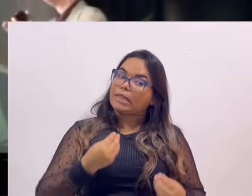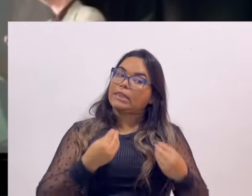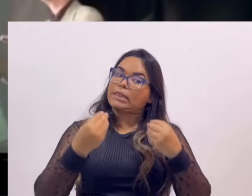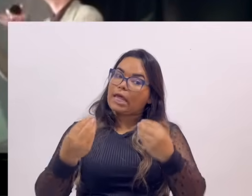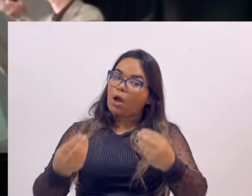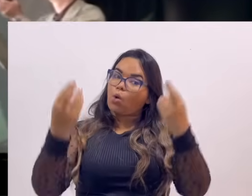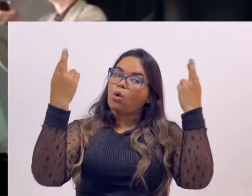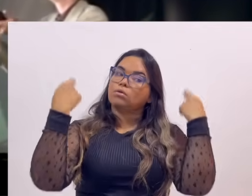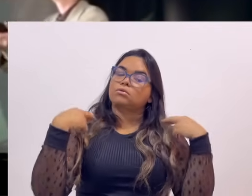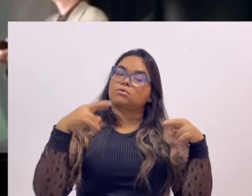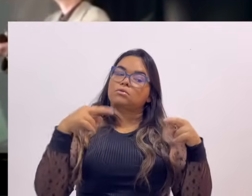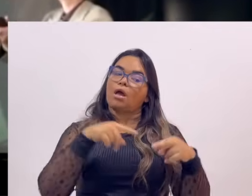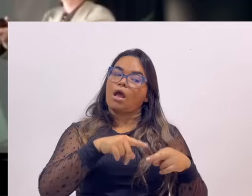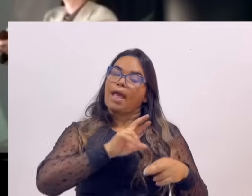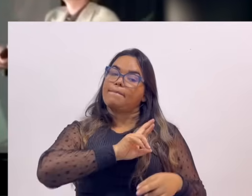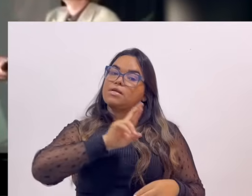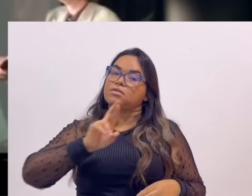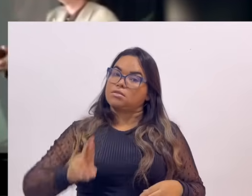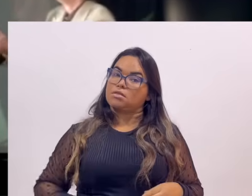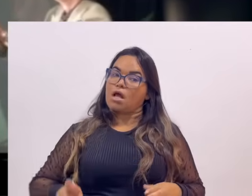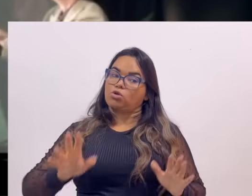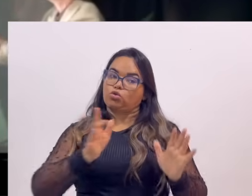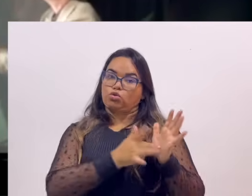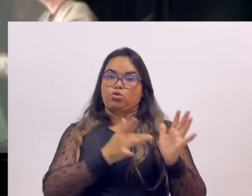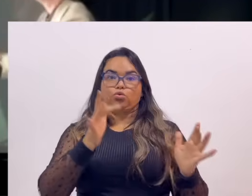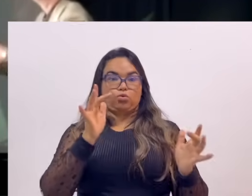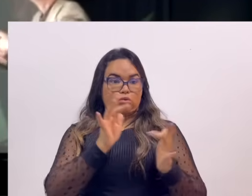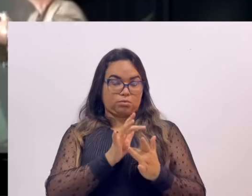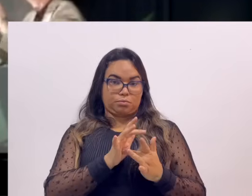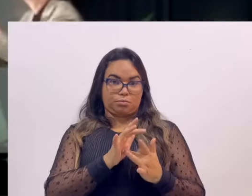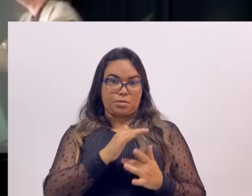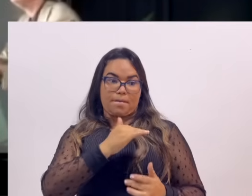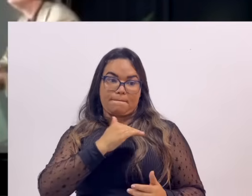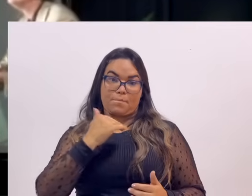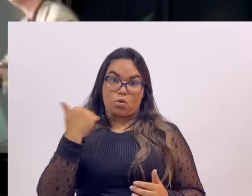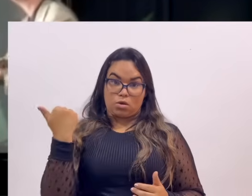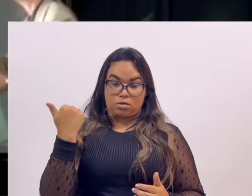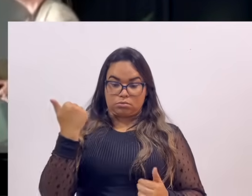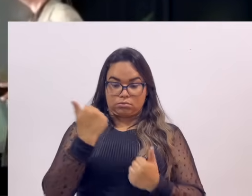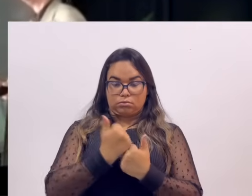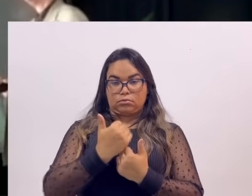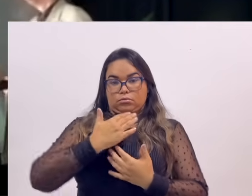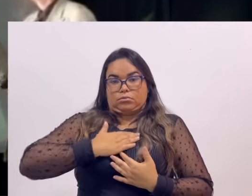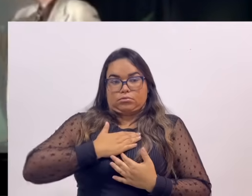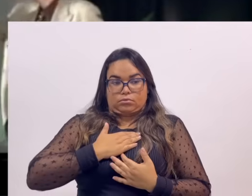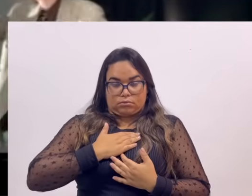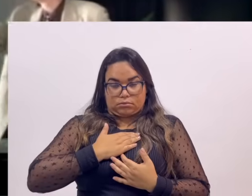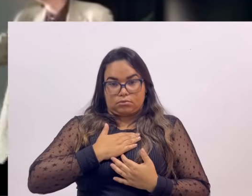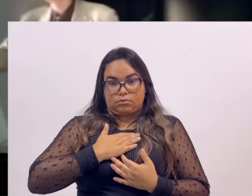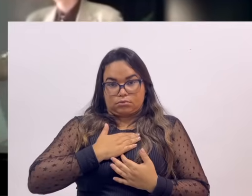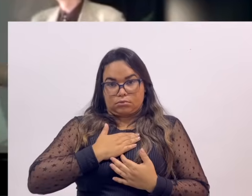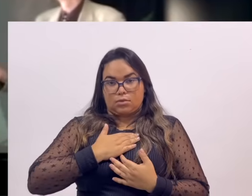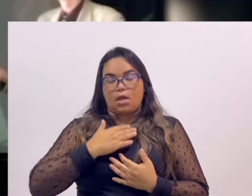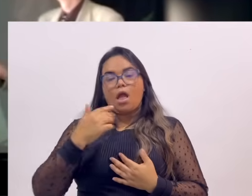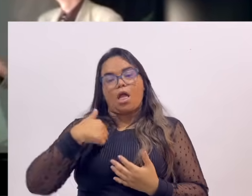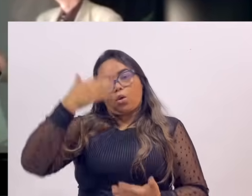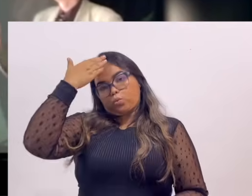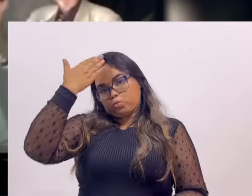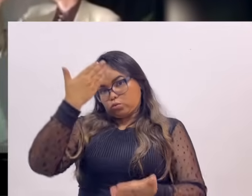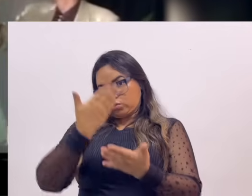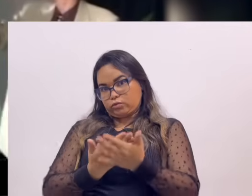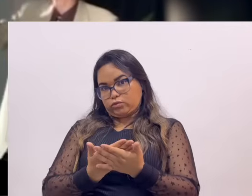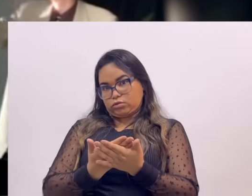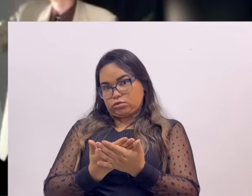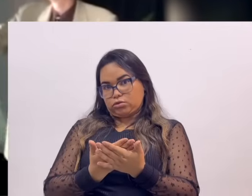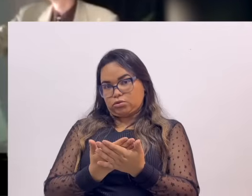cordeiro representa o Messias que virá, que morrerá em meu lugar e derramará o seu sangue. E eu confio nos méritos